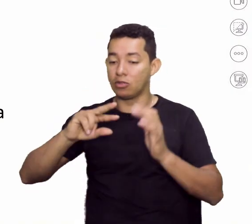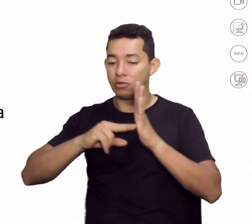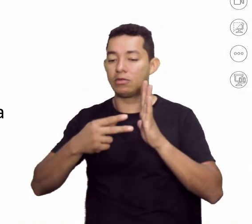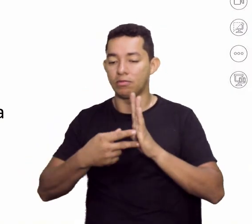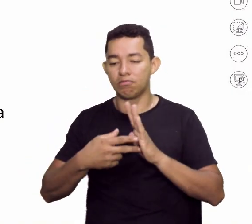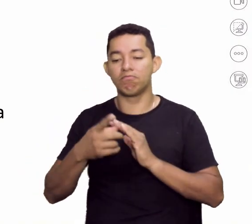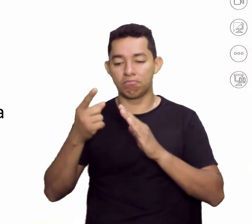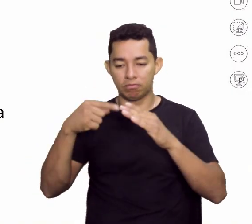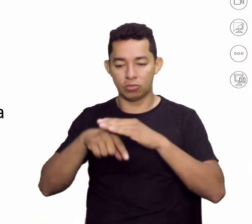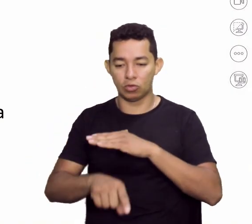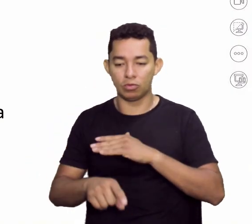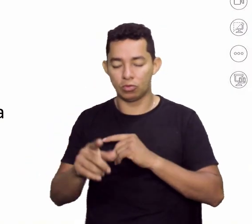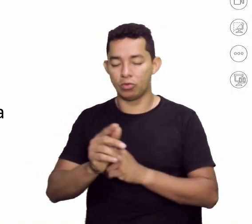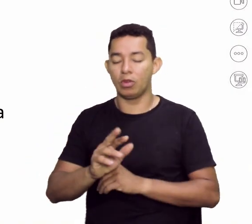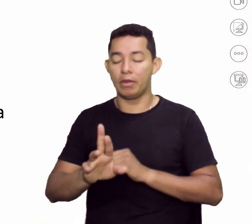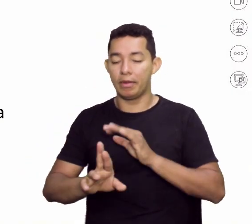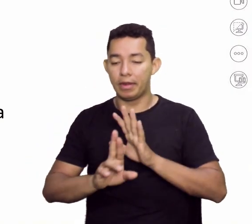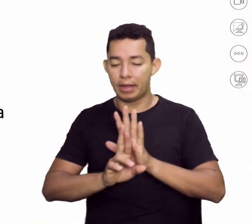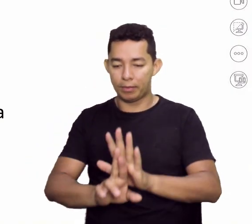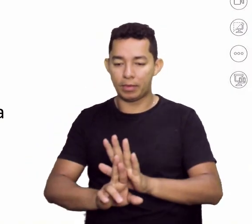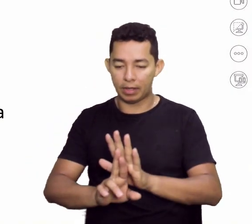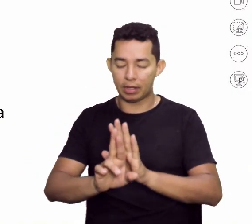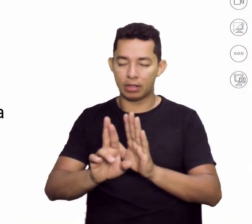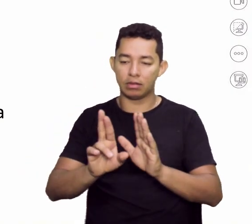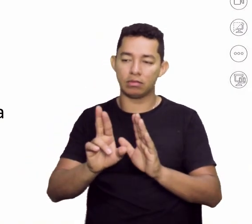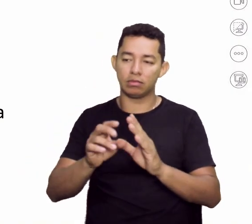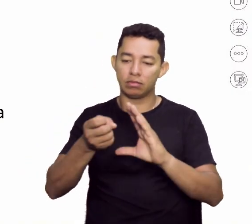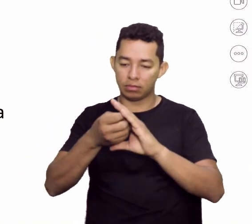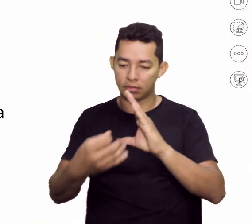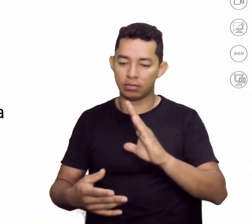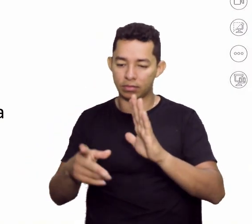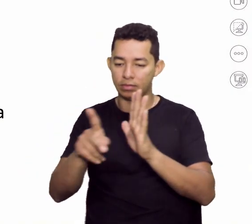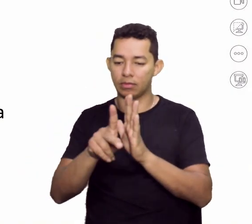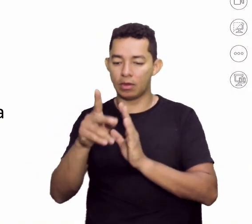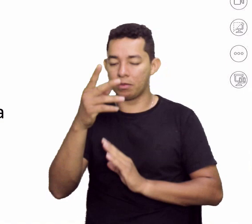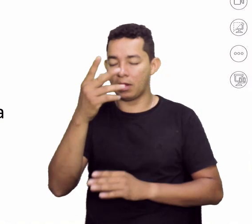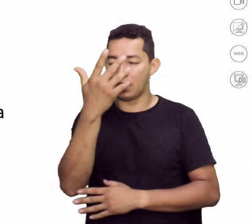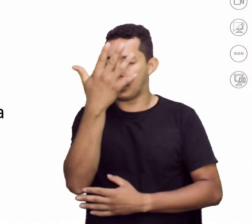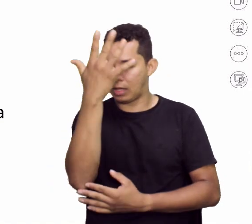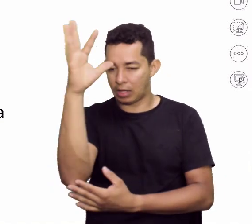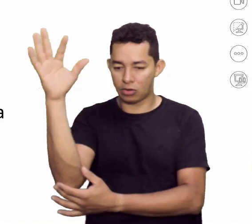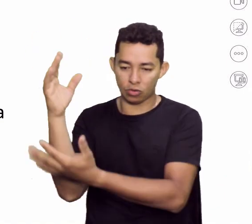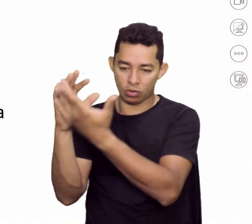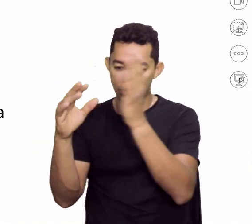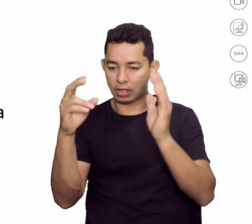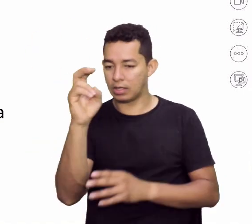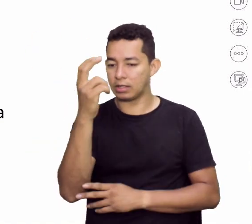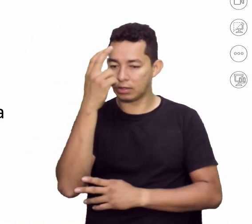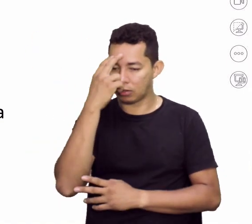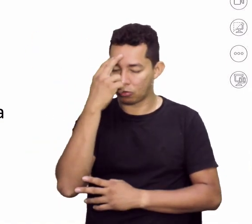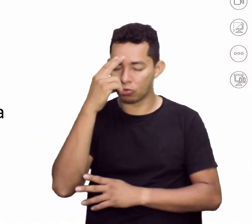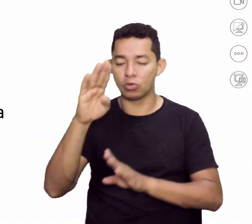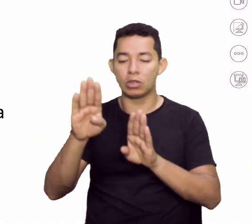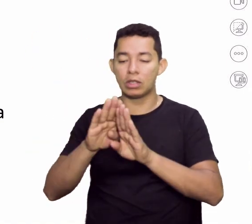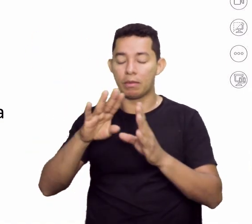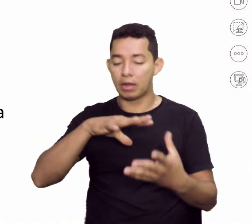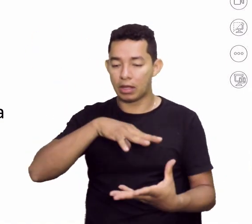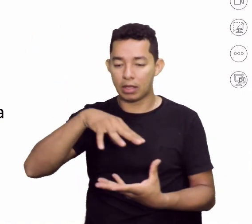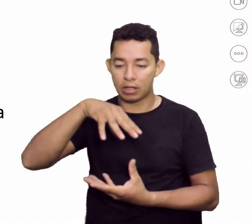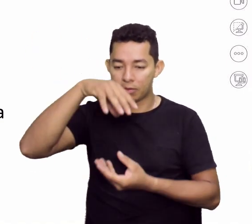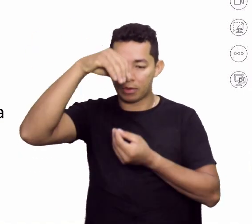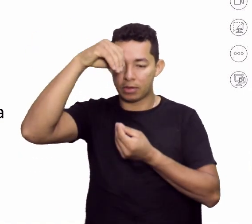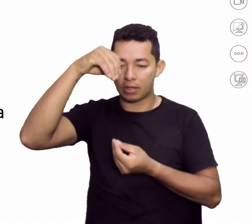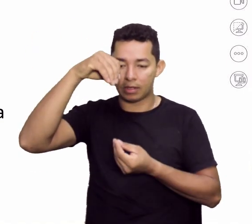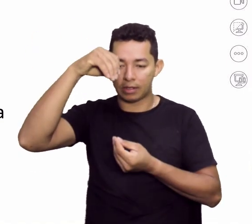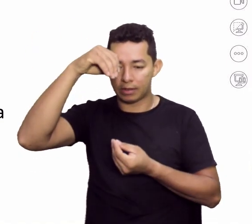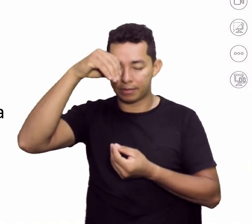refletindo aspectos da natureza, espiritualidade e cultura. Algumas das cores mais emblemáticas incluem,